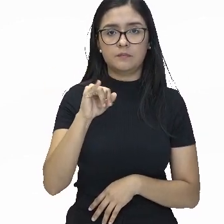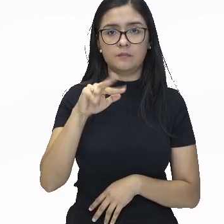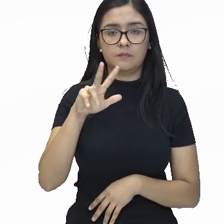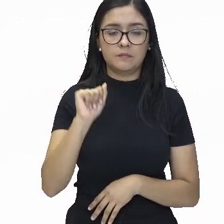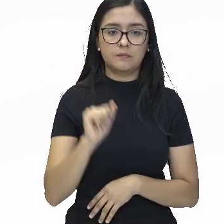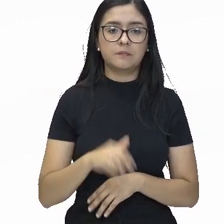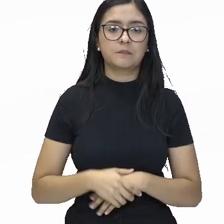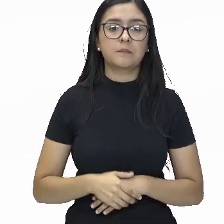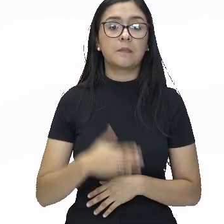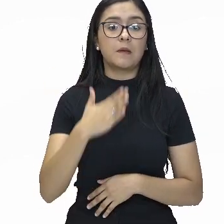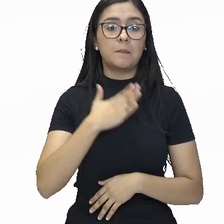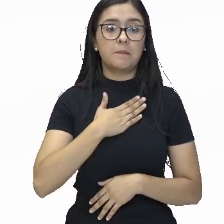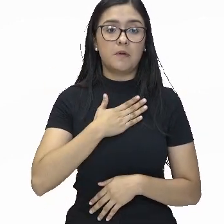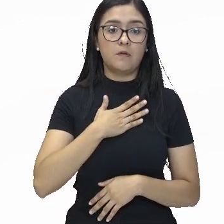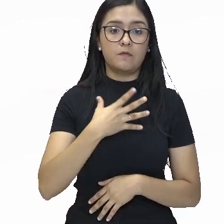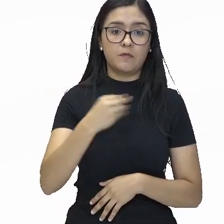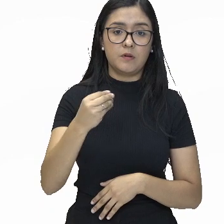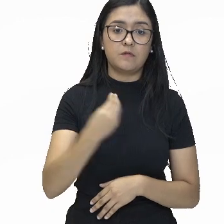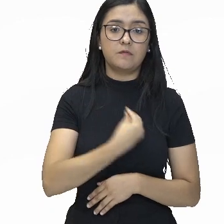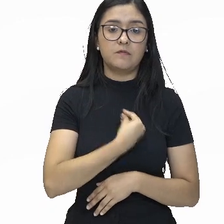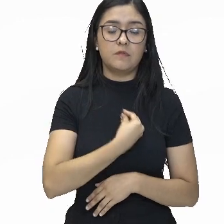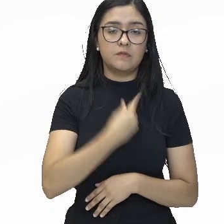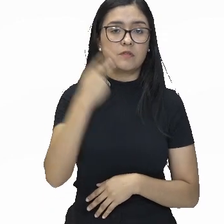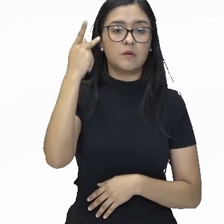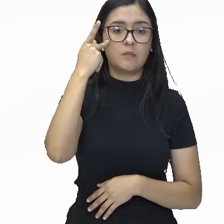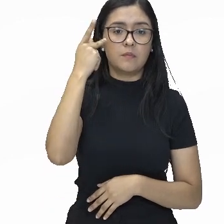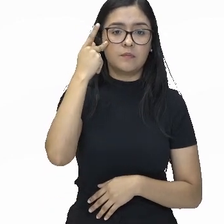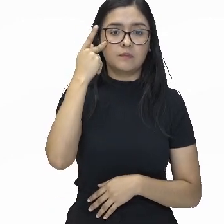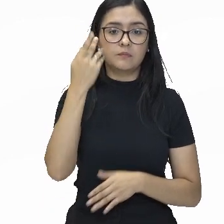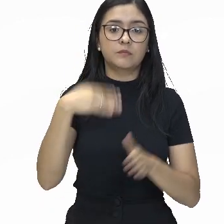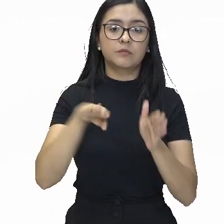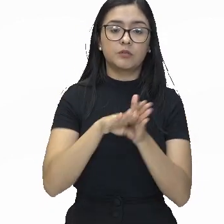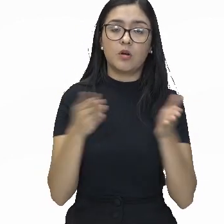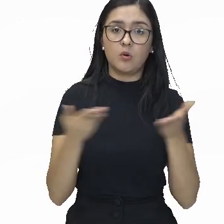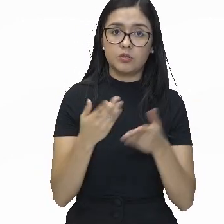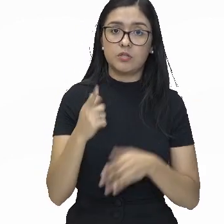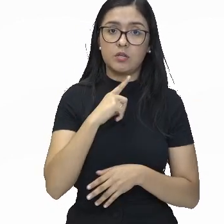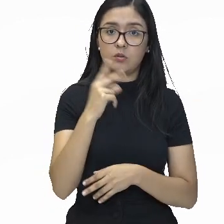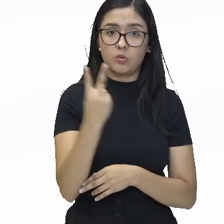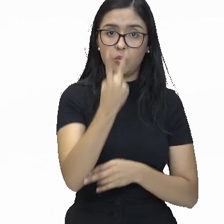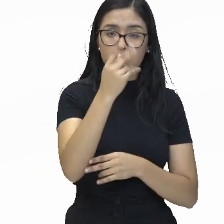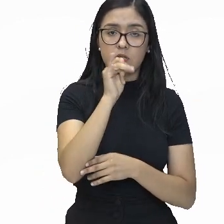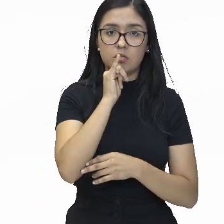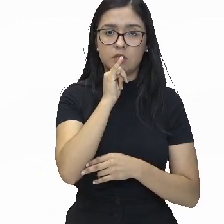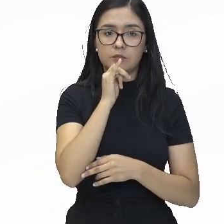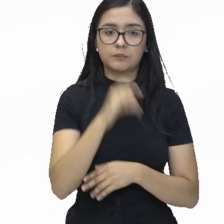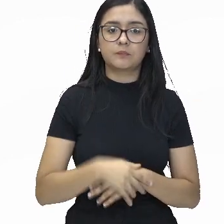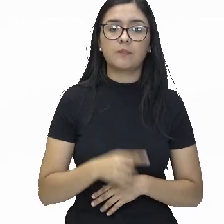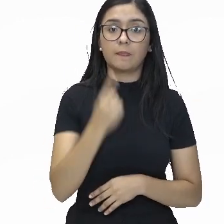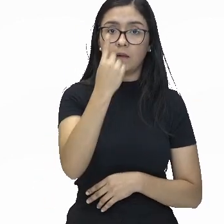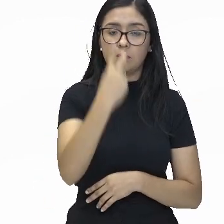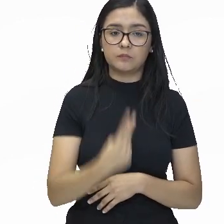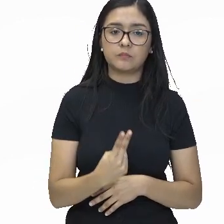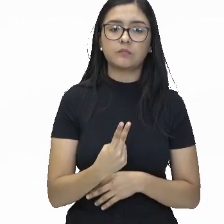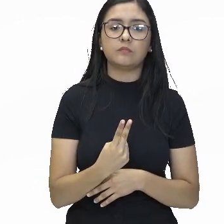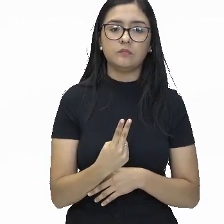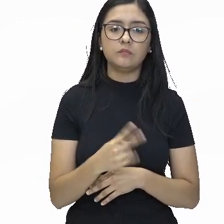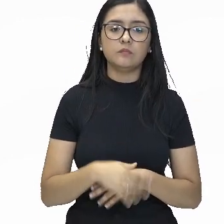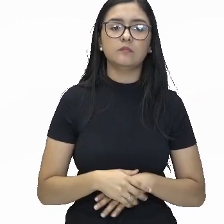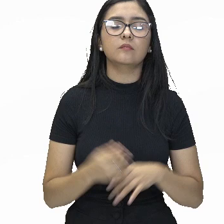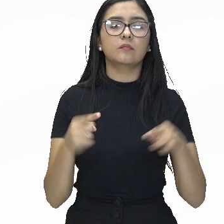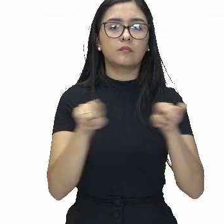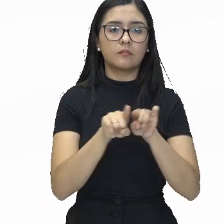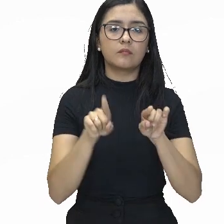Paulo, chegará hoje. Então, nós temos duas situações, né? Veja que o outro também está aí